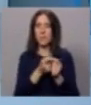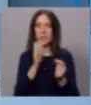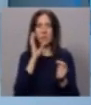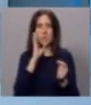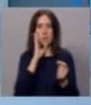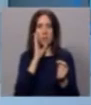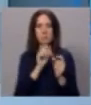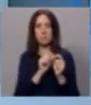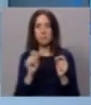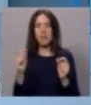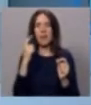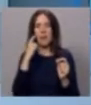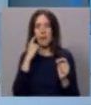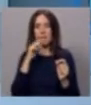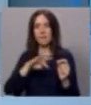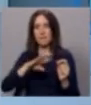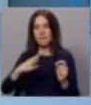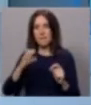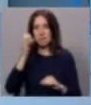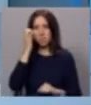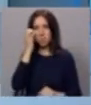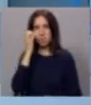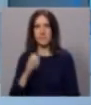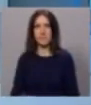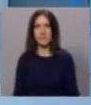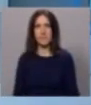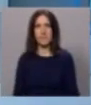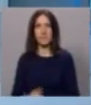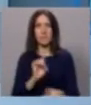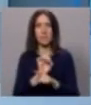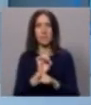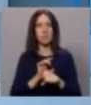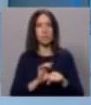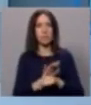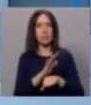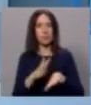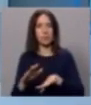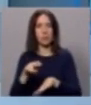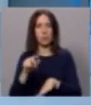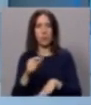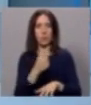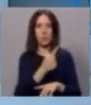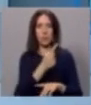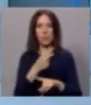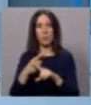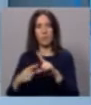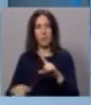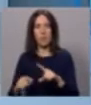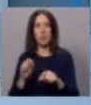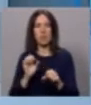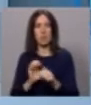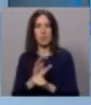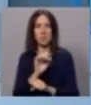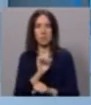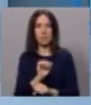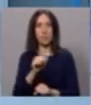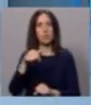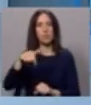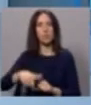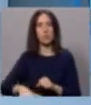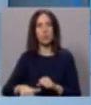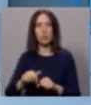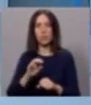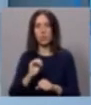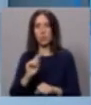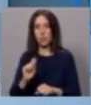tarde e por vezes forte nas terras altas. Em relação à agitação marítima, ondas de noroeste com 1 metro a 1,5 metros na costa ocidental, na costa sul, ondas de